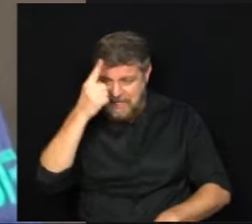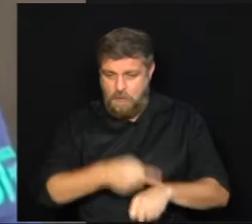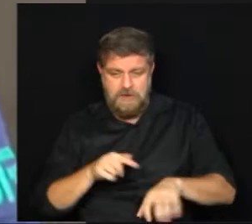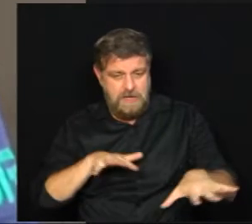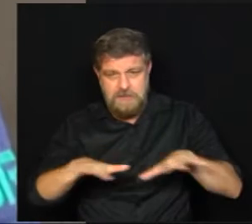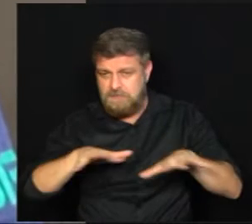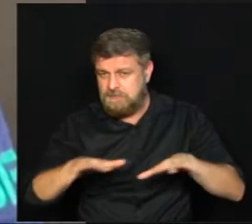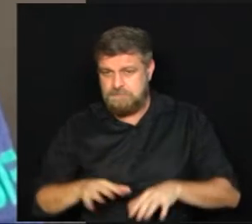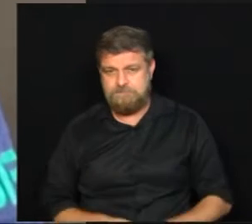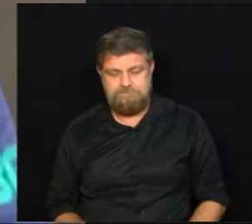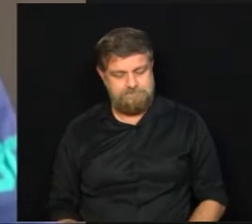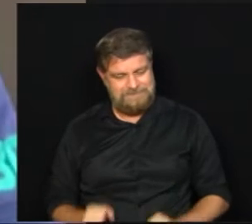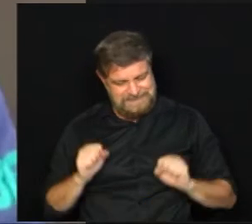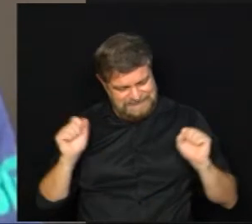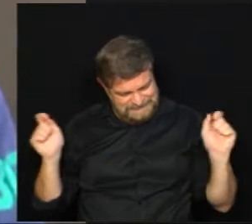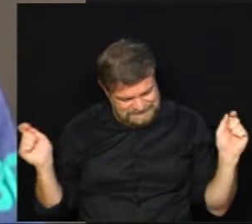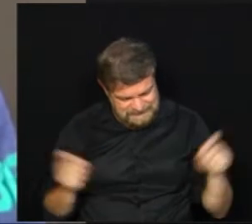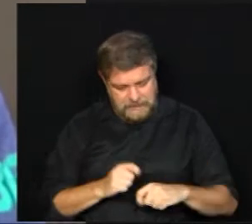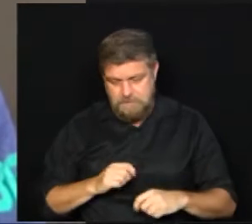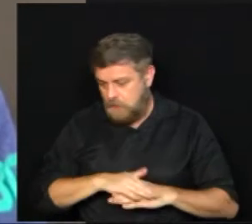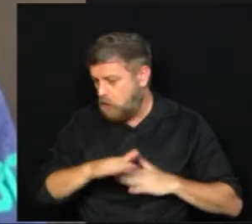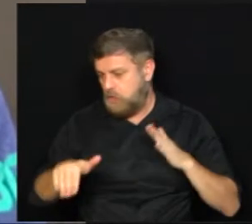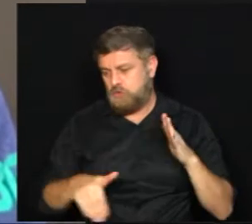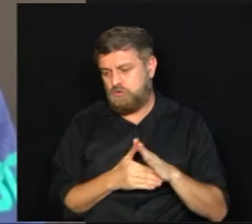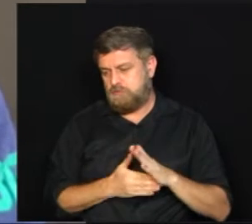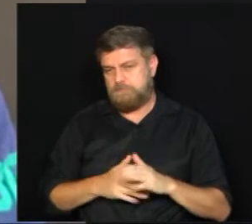vale tudo, entre aspas, assim, sabe? Tá.